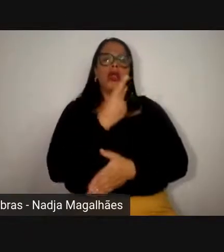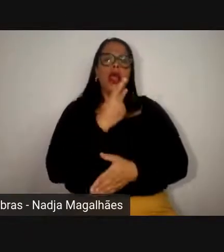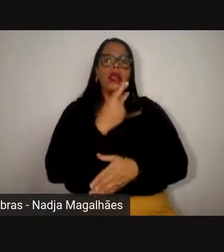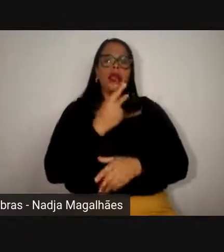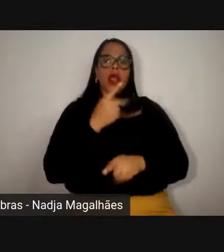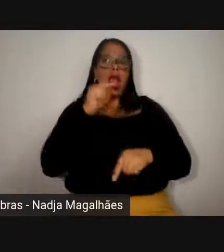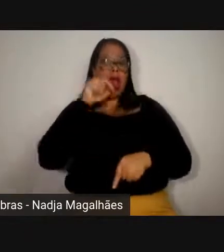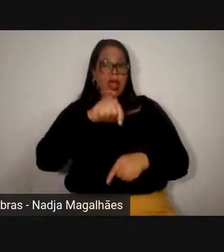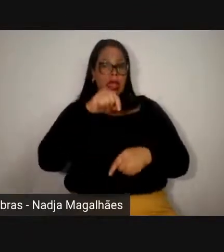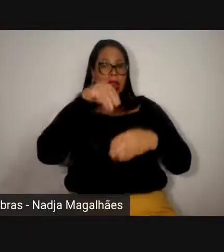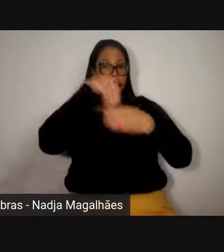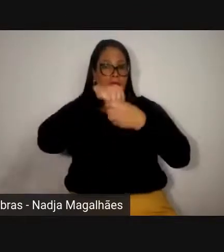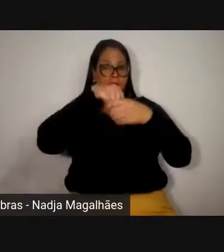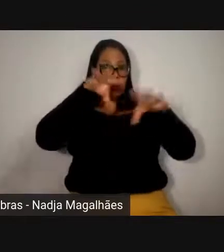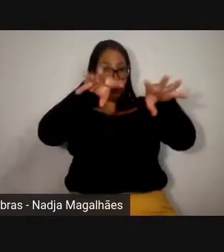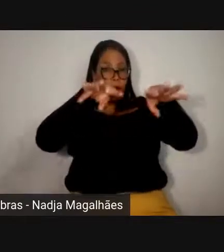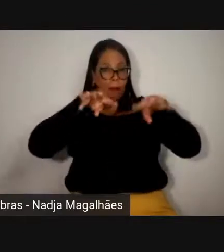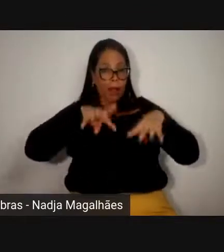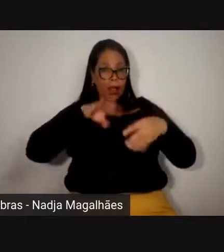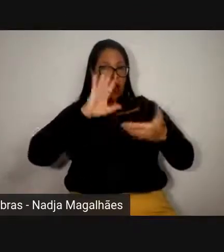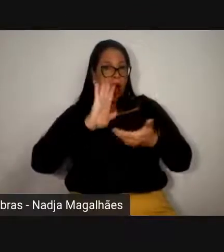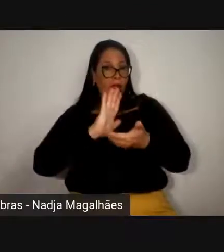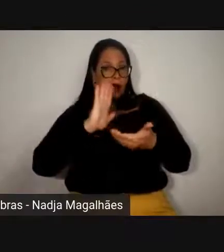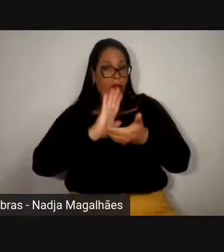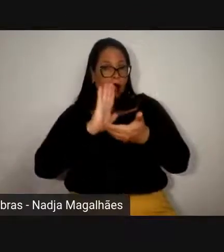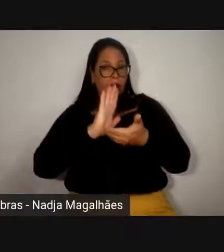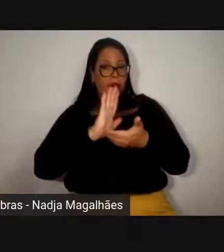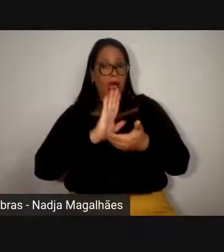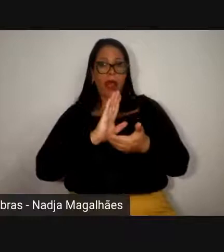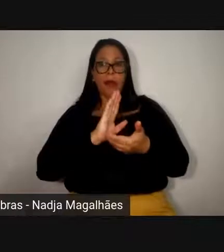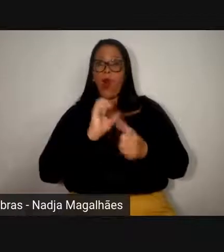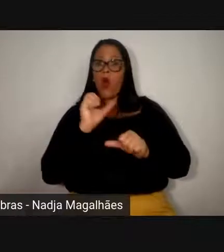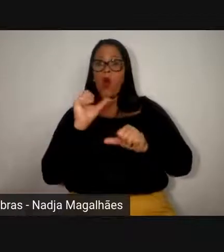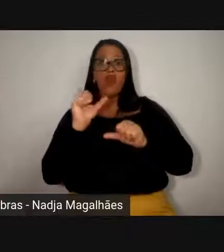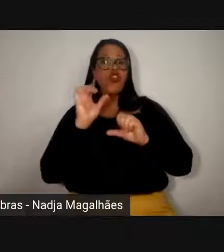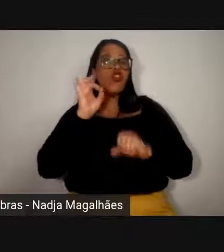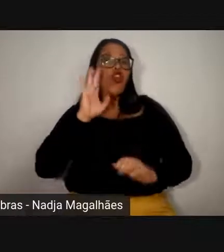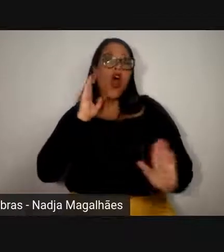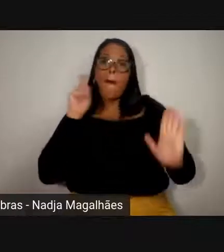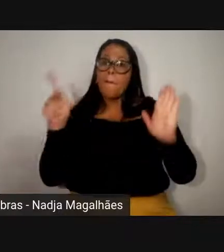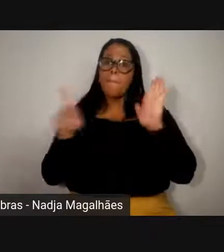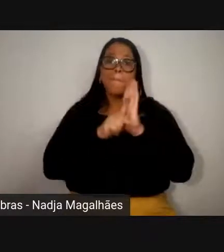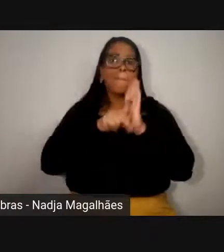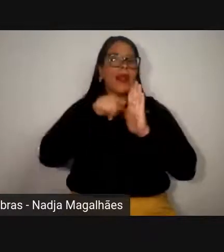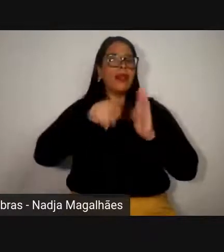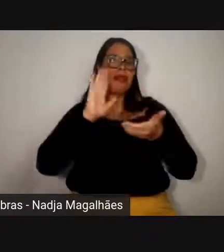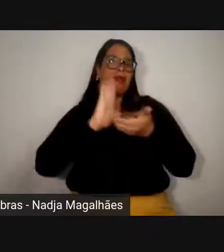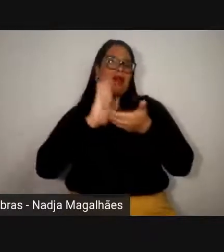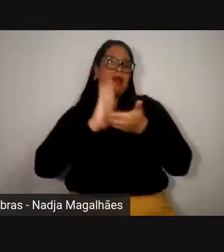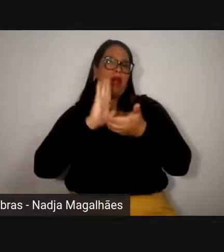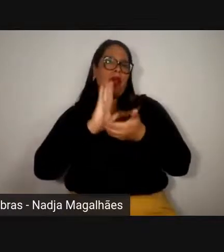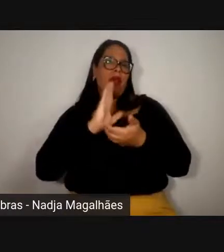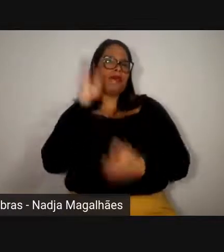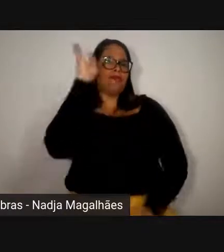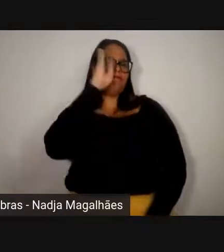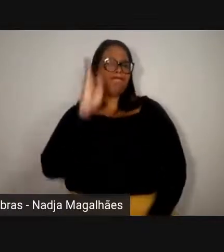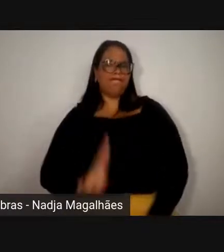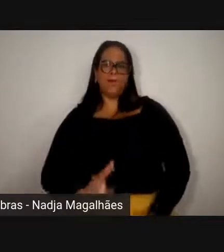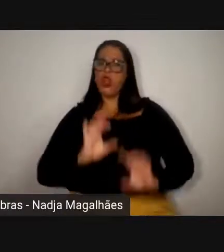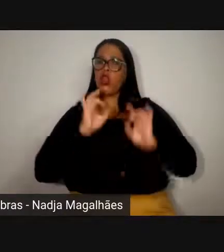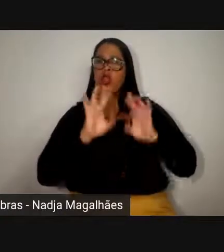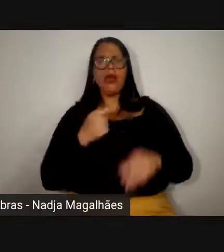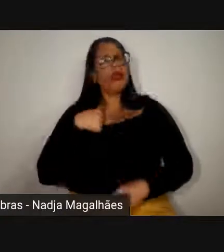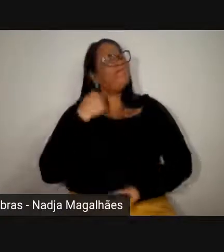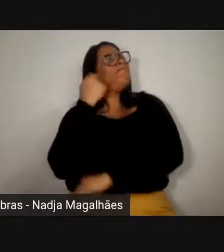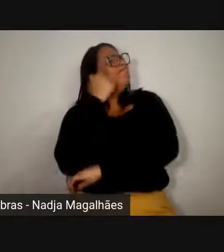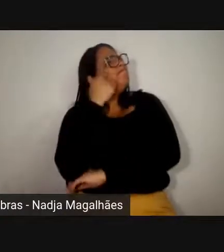transmissão que é feita aqui no plenário da Câmara dos Deputados, ele é único no mundo, é só a Câmara que faz. E aí eu fiquei curiosa, Eu falei assim,